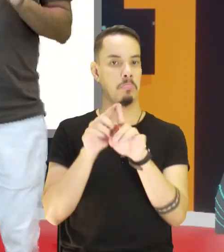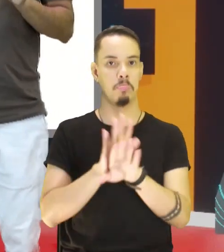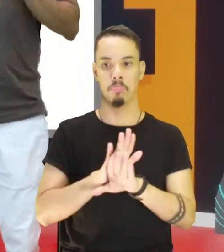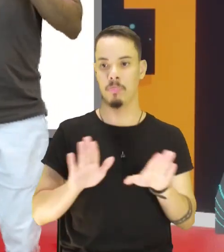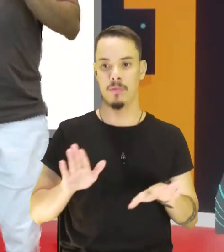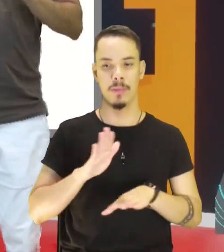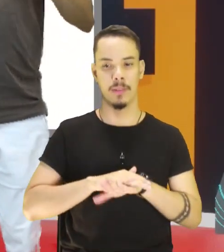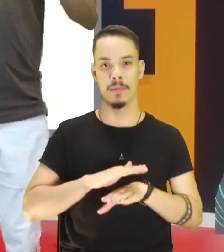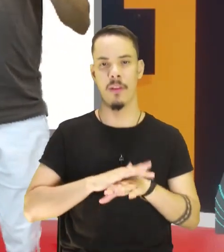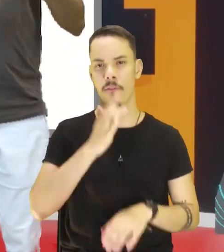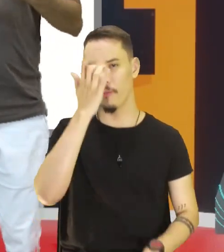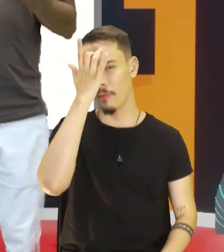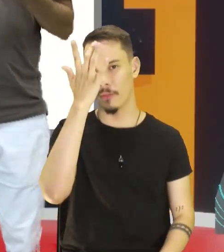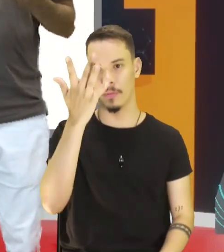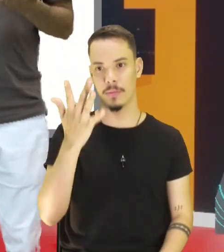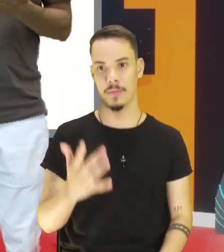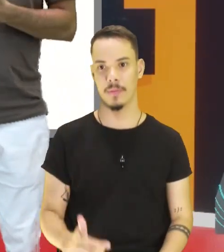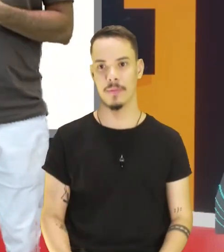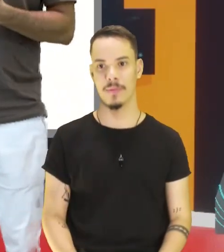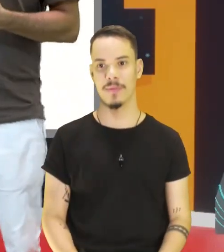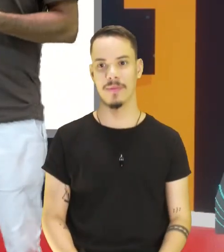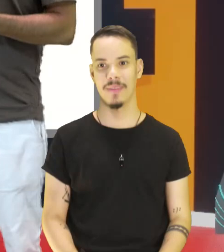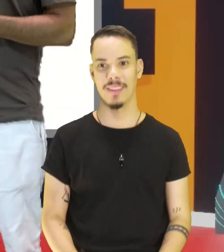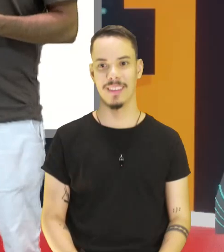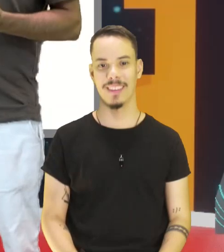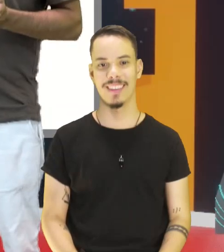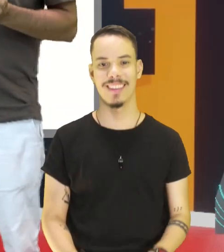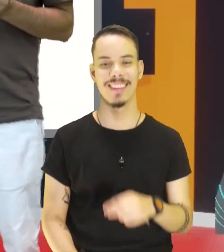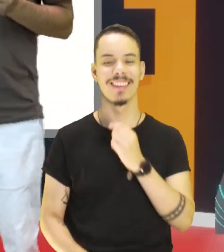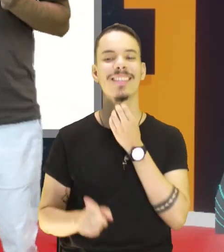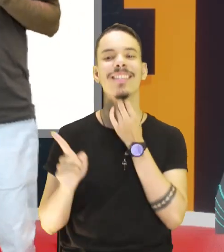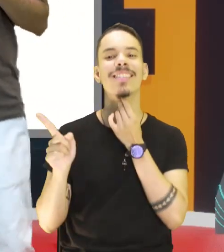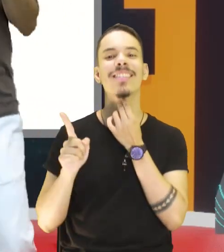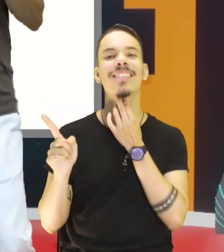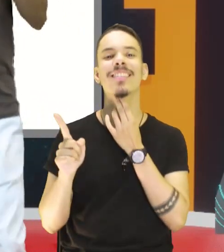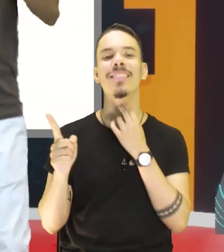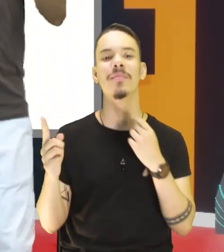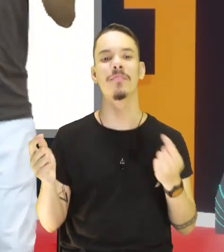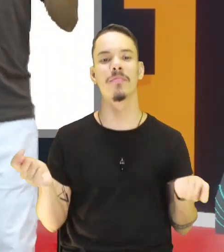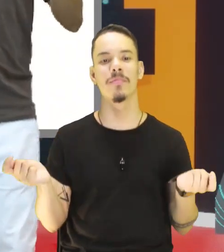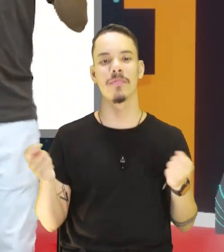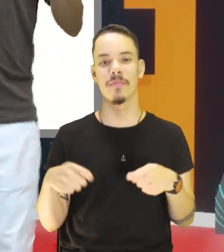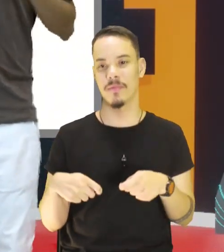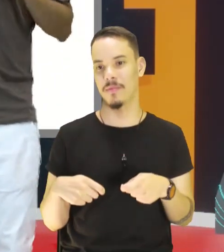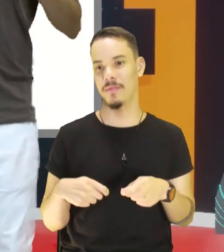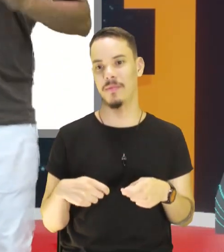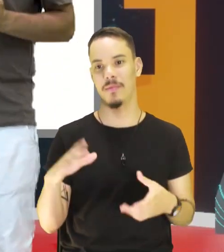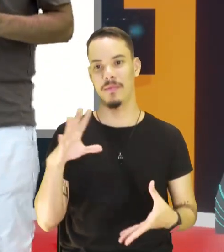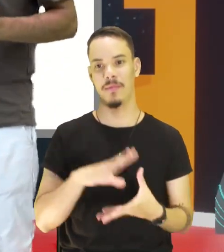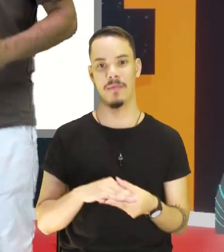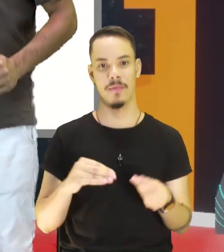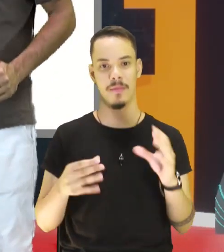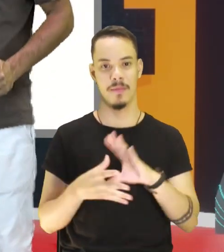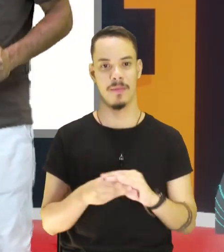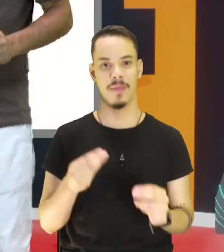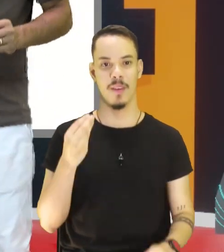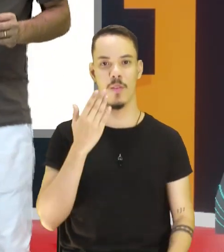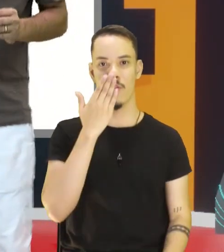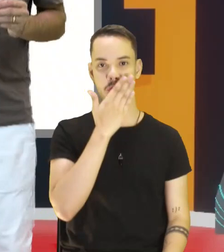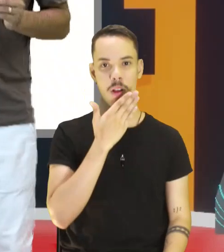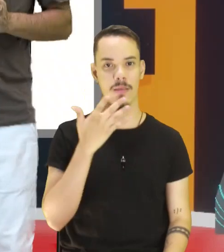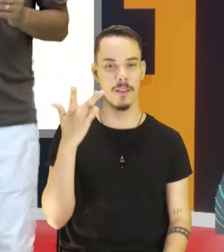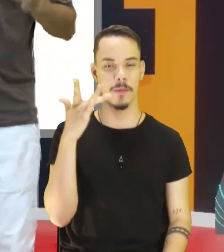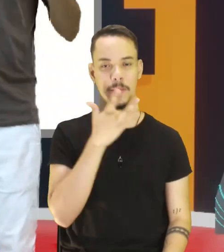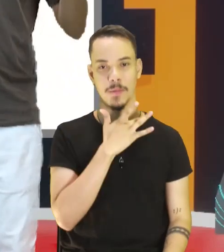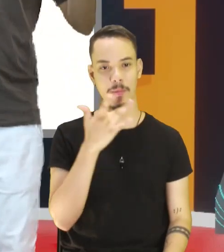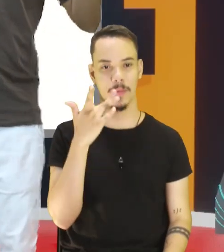tá? Fácil, fácil. Não é? Que maravilha. Isso aqui é para poder desestressar. Mamão com o quê mesmo? Mamão com açúcar. Gostoso.